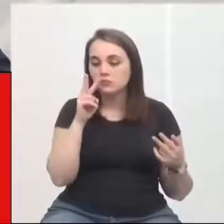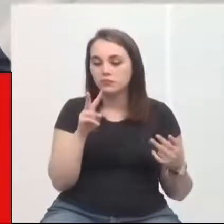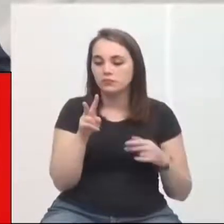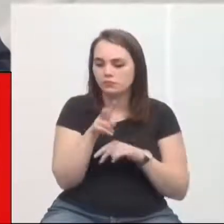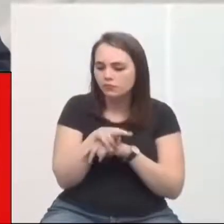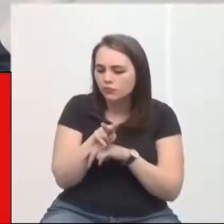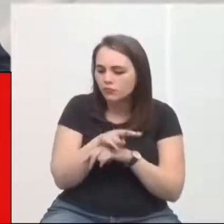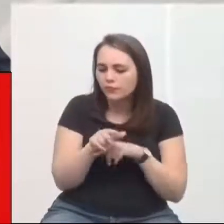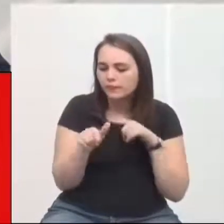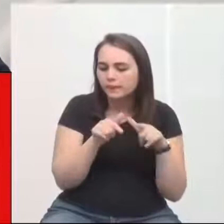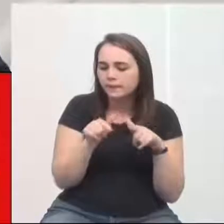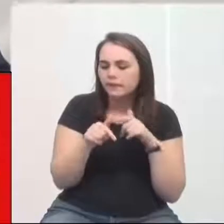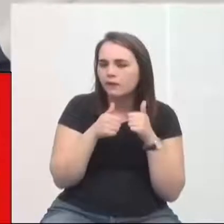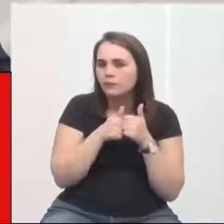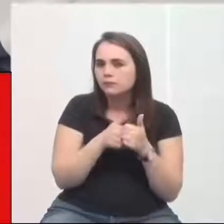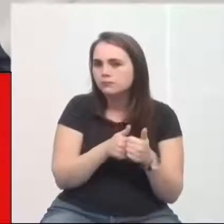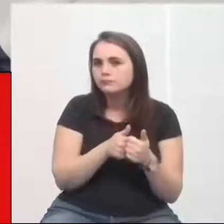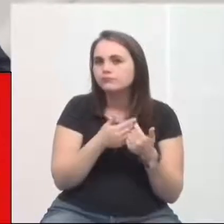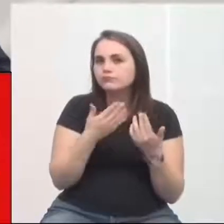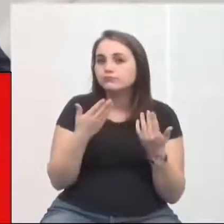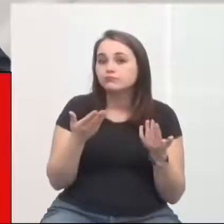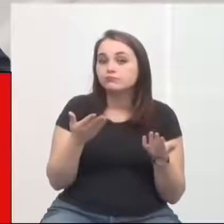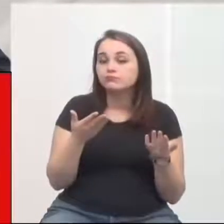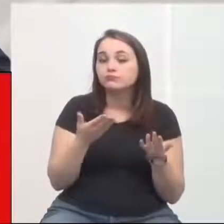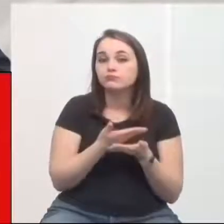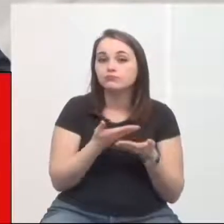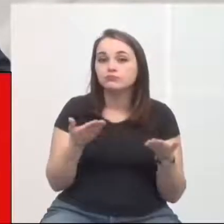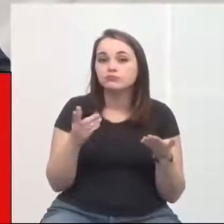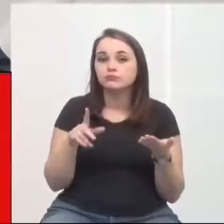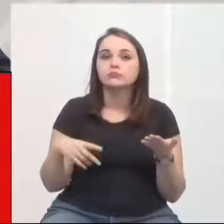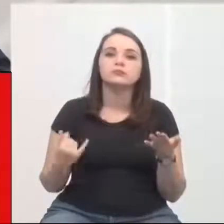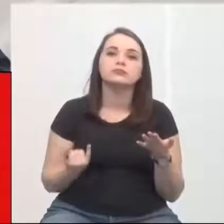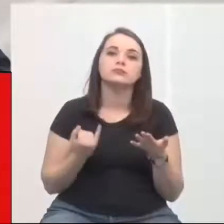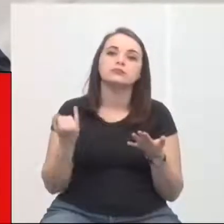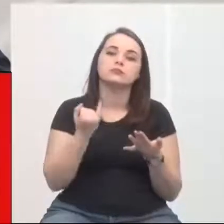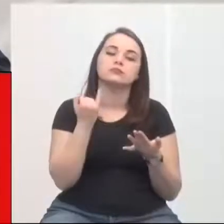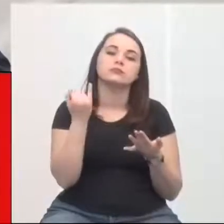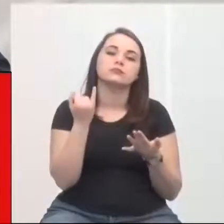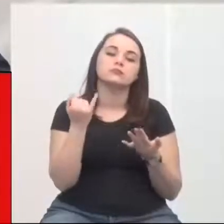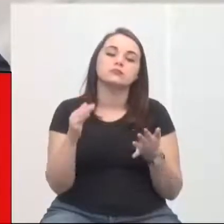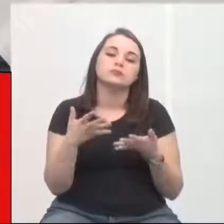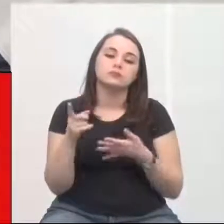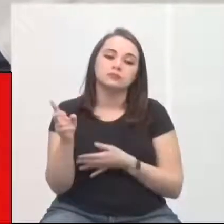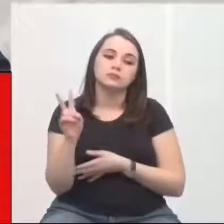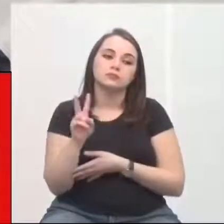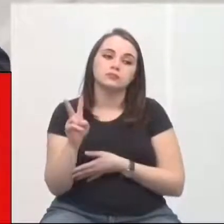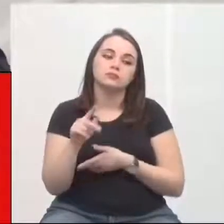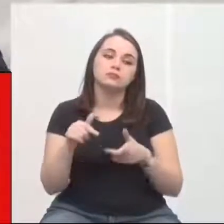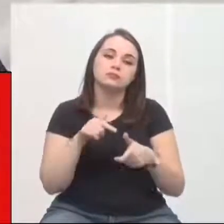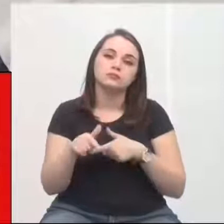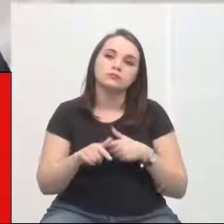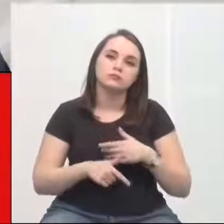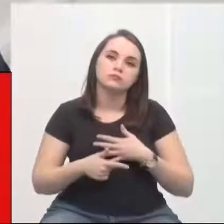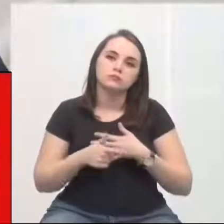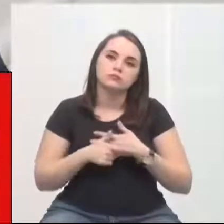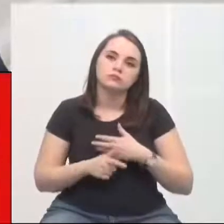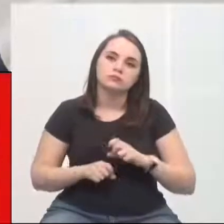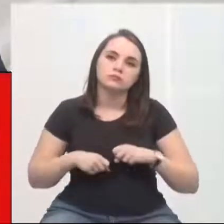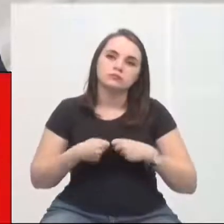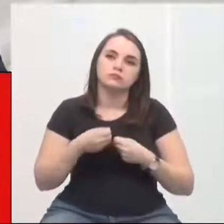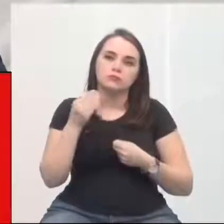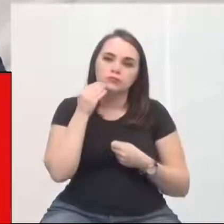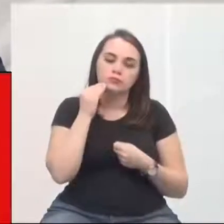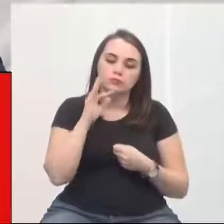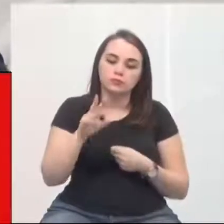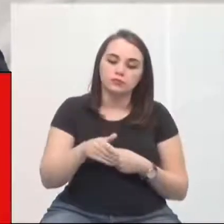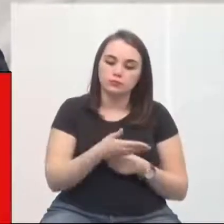obra, acompanhando obra. Isso é importantíssimo. Então, ele é um vereador muito atuante, claro que todos vocês